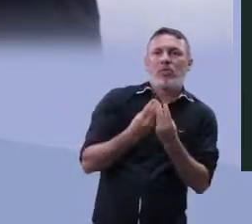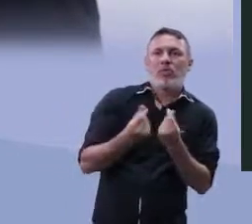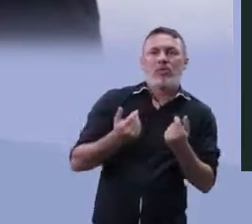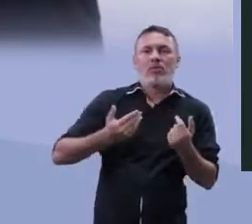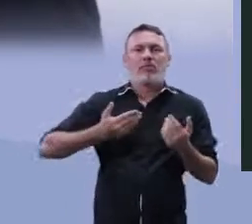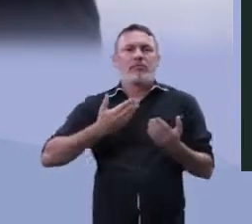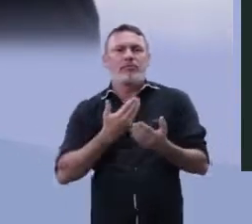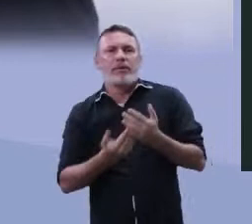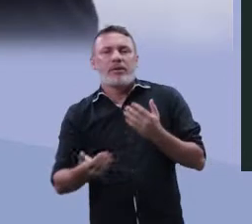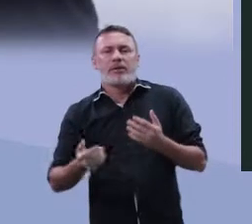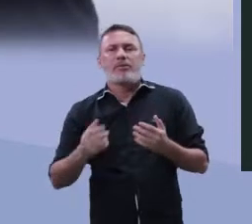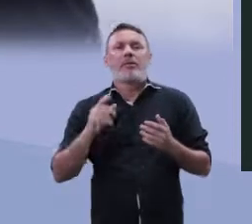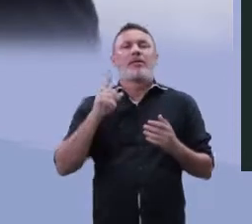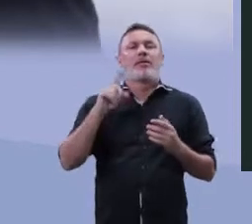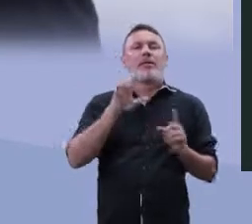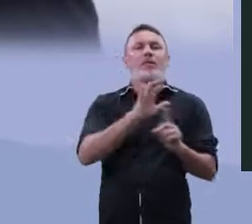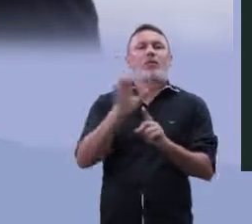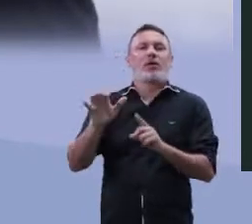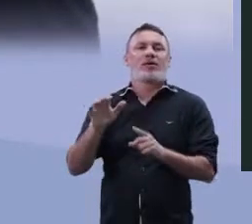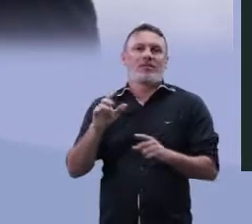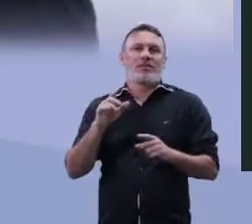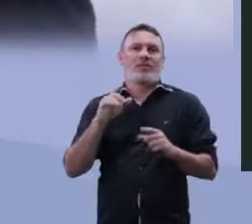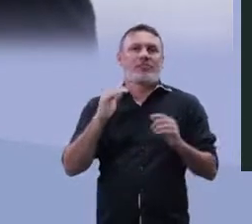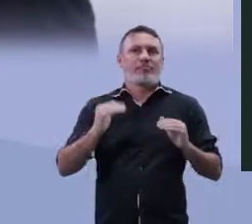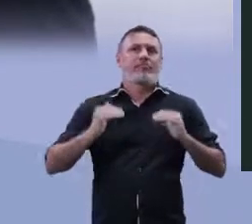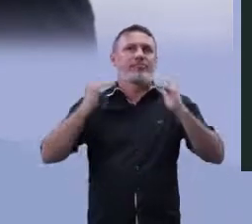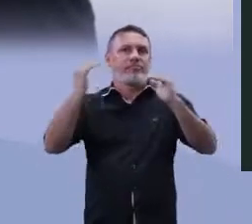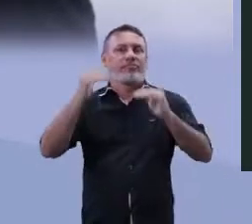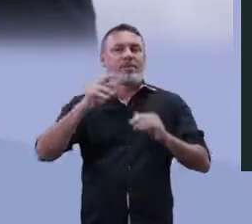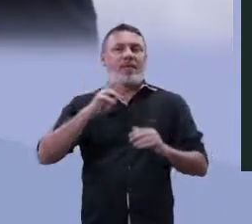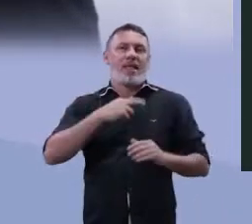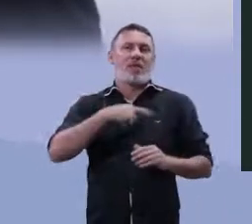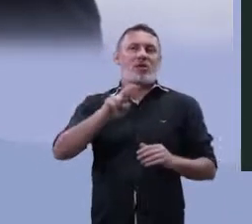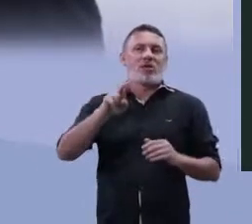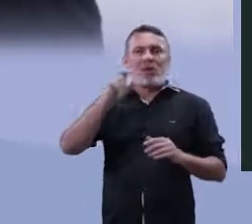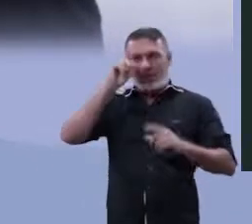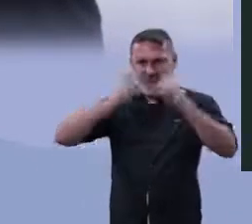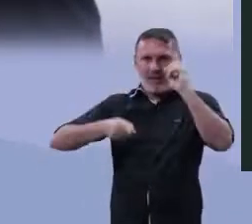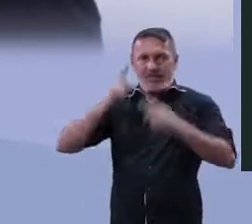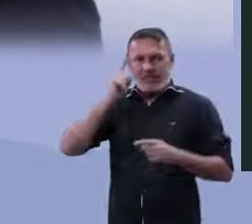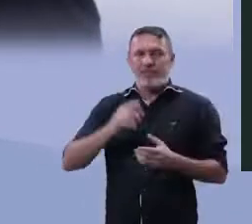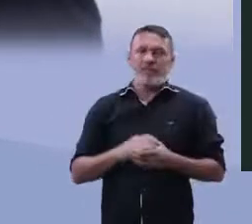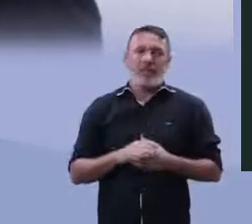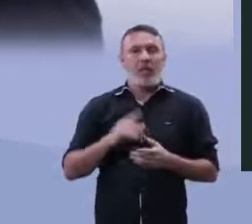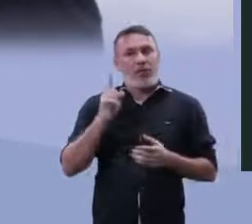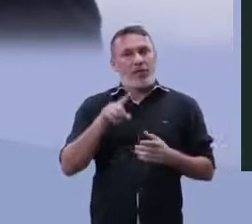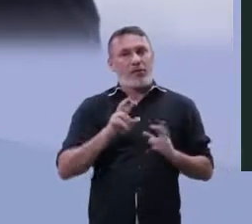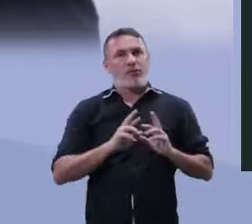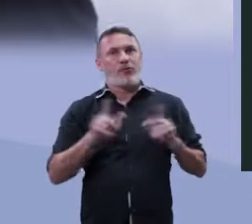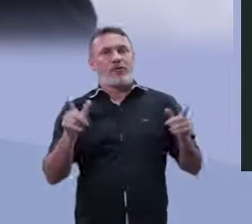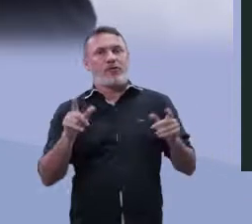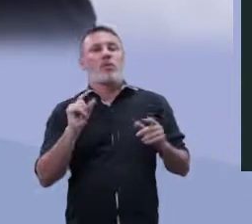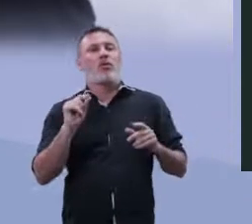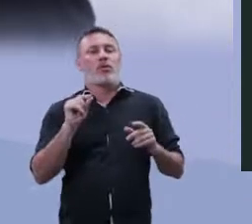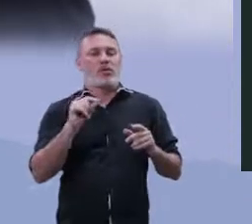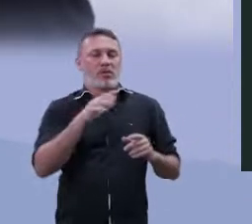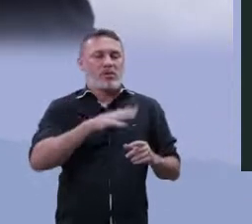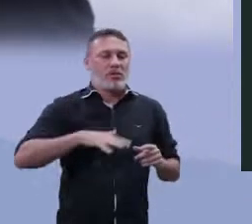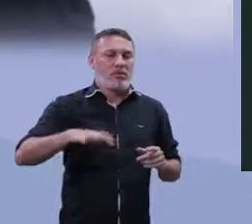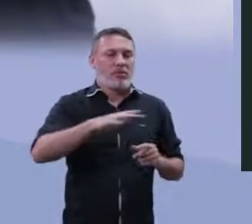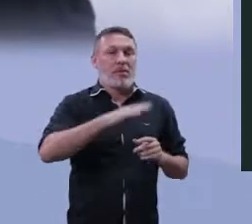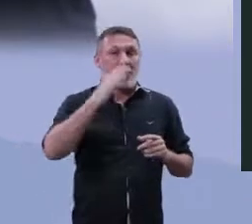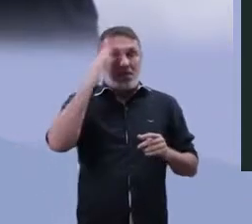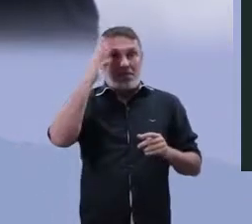aos, digamos, a influência, melhor, a influência da religião. Então, é o contraponto entre o